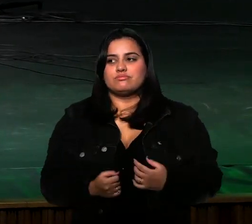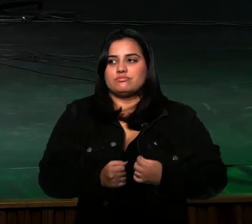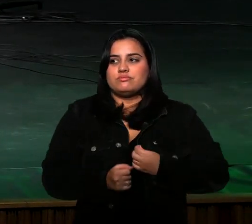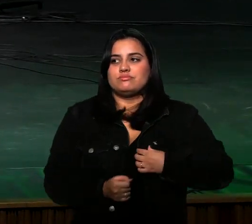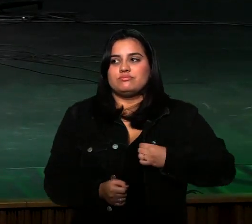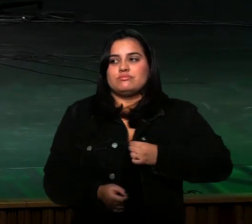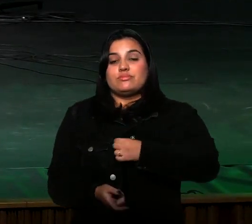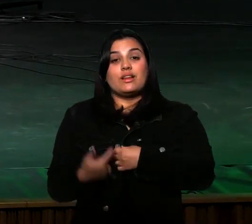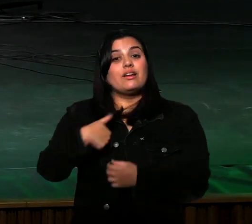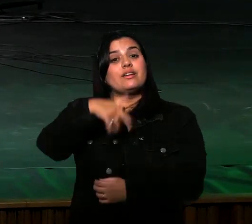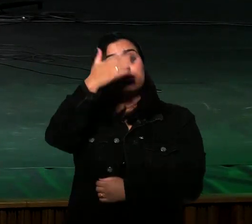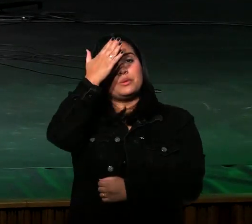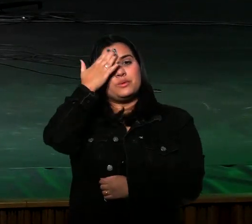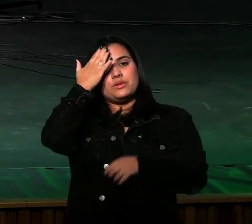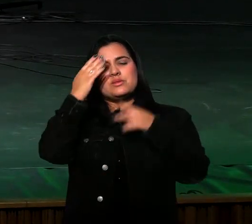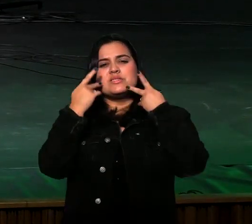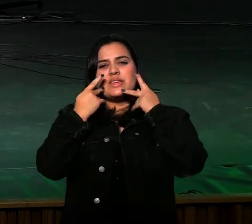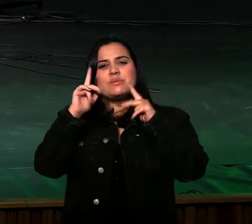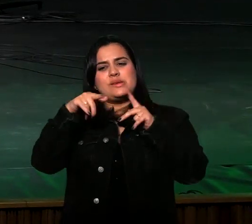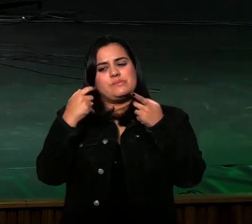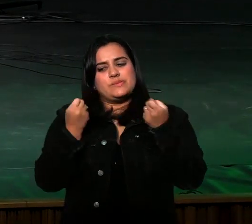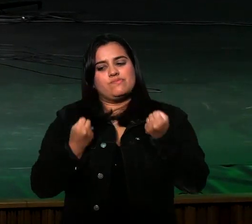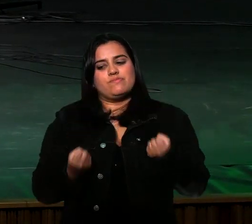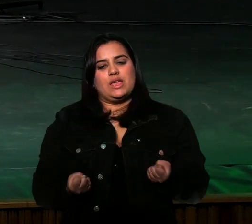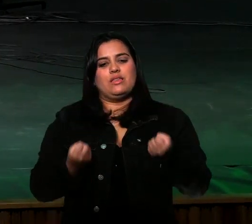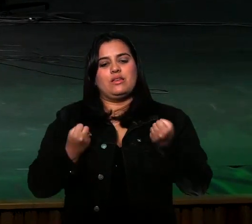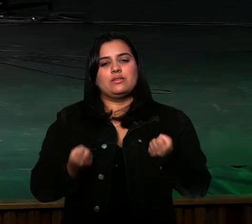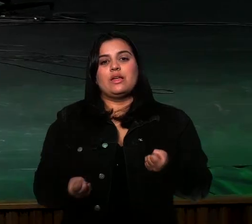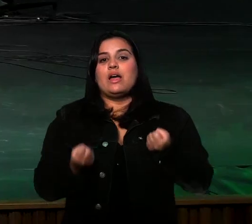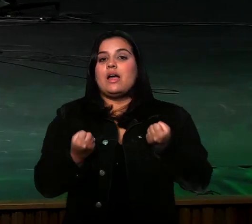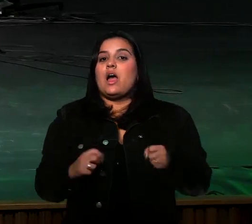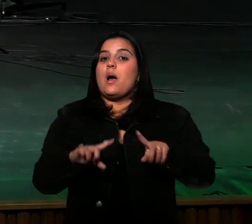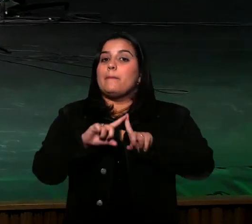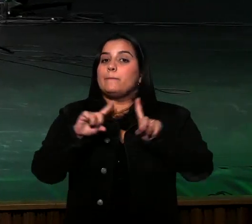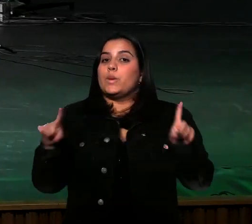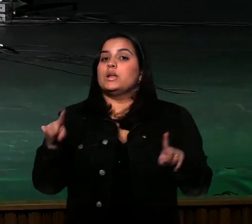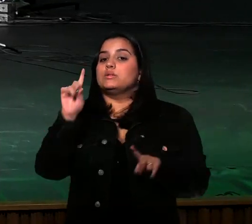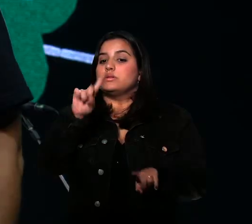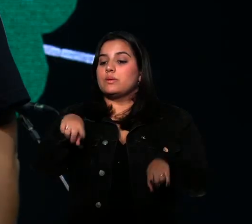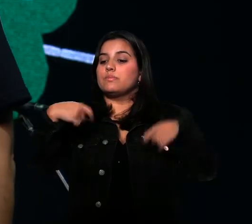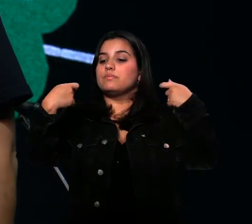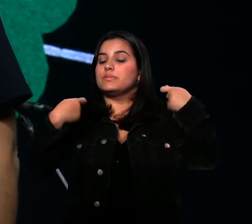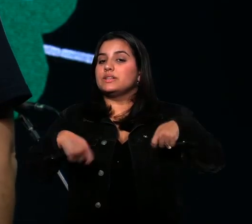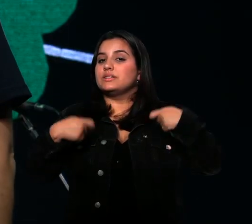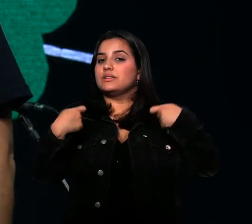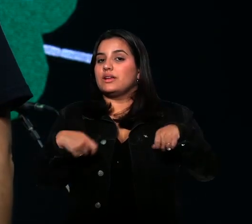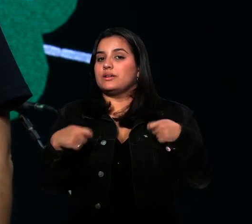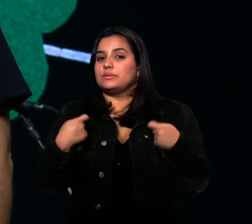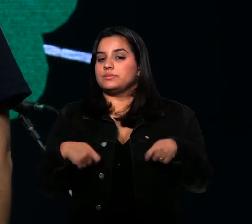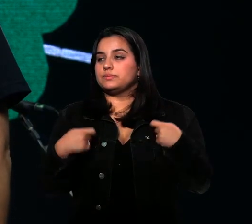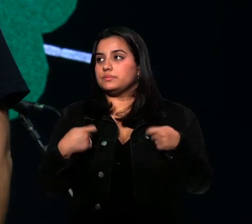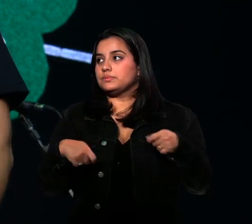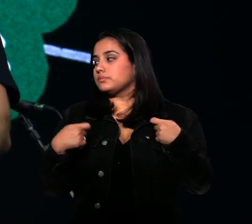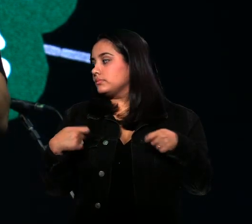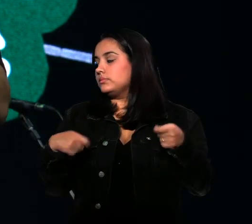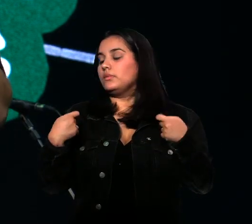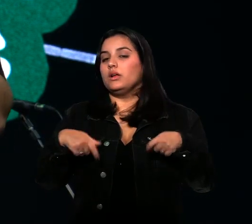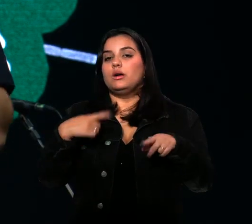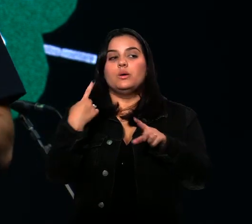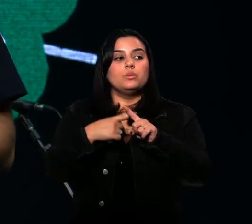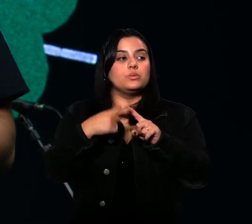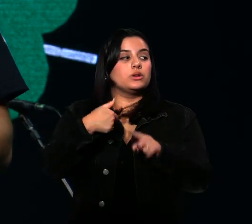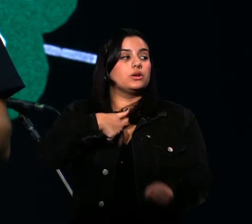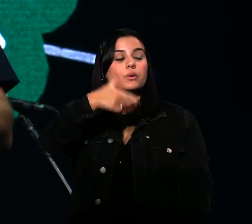E eu sei que essa mensagem ela é uma mensagem mais dura e mais pesada, mas ela é necessária porque eu creio que